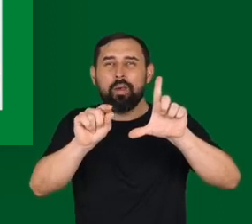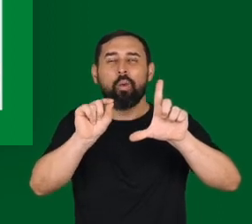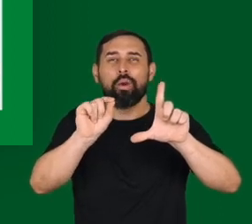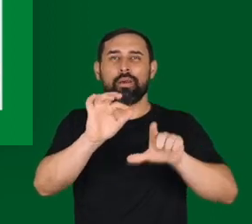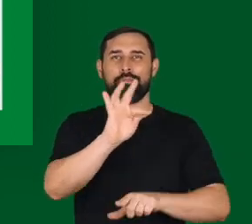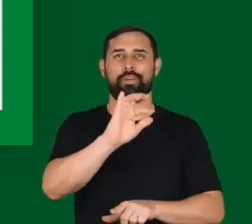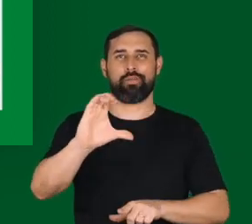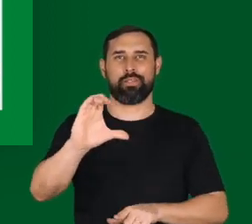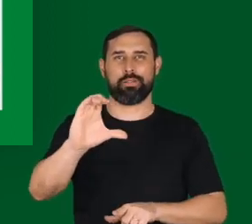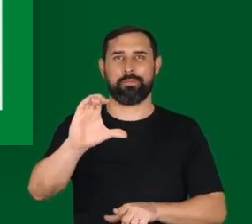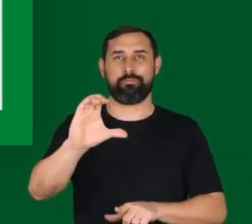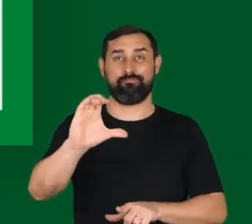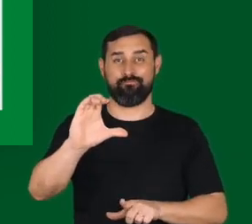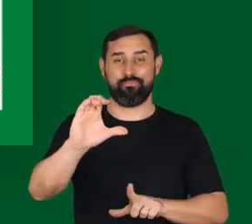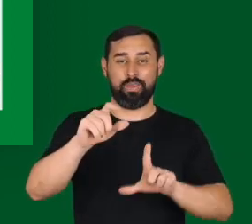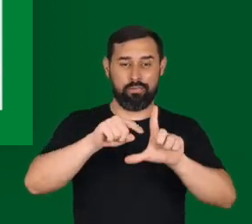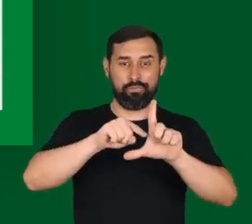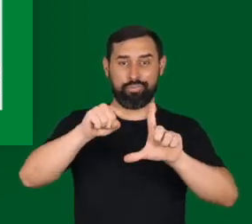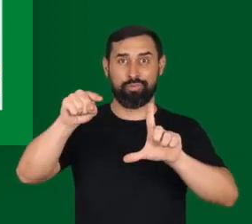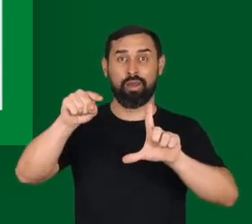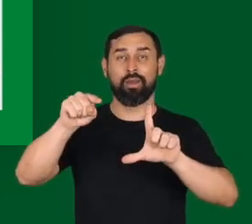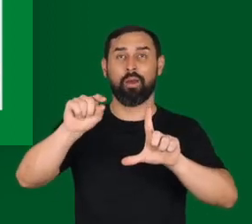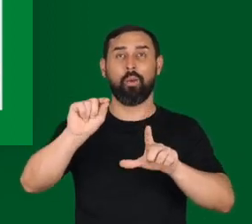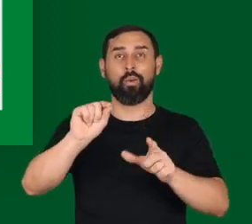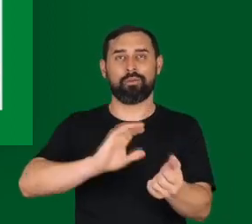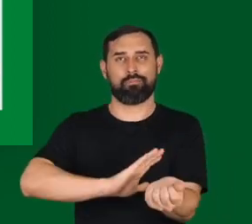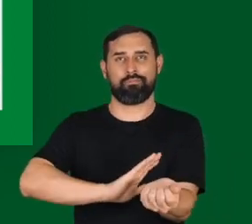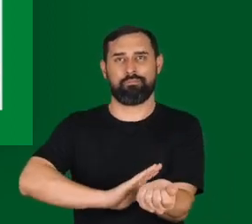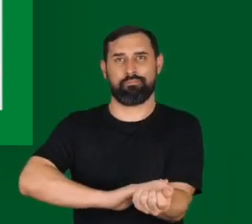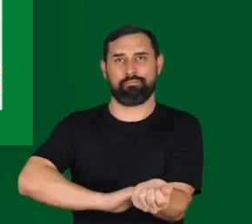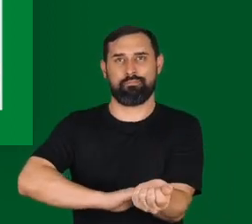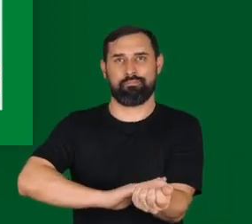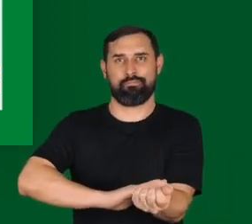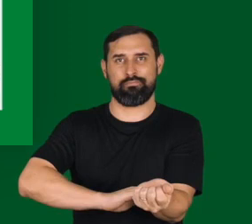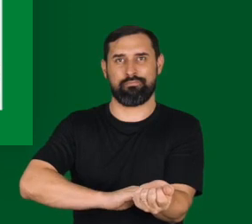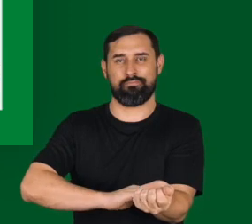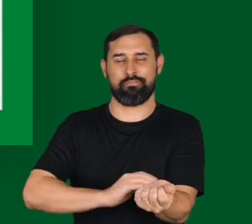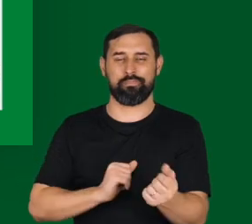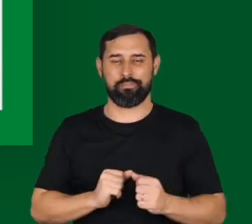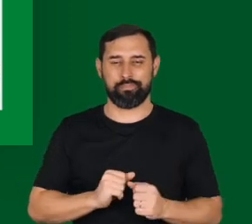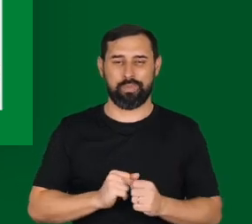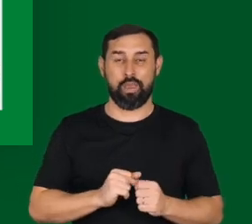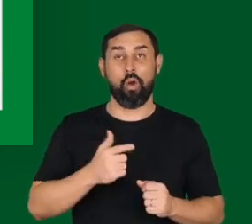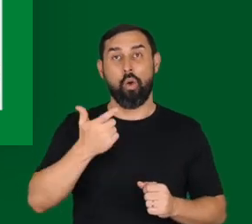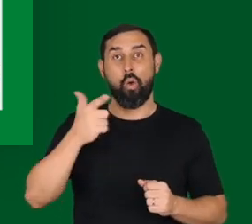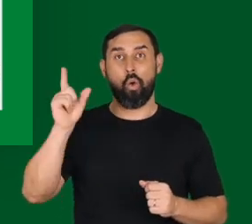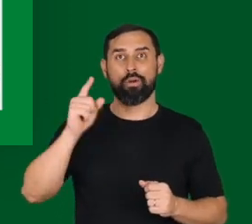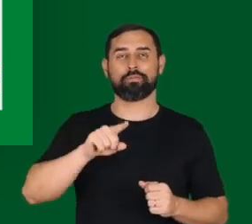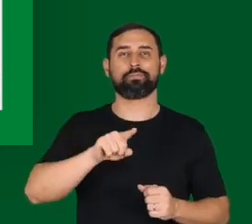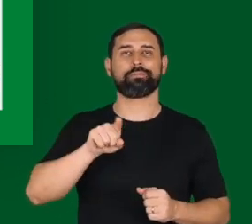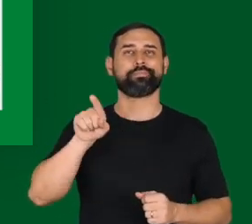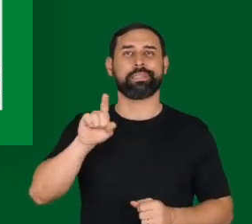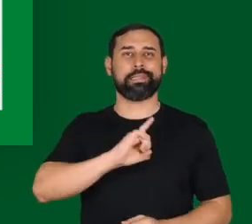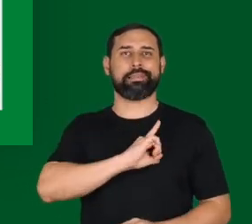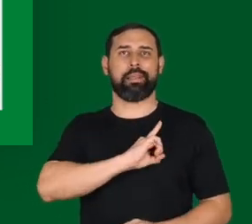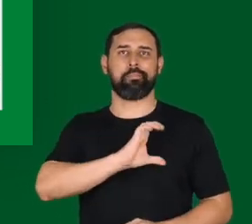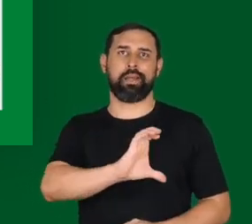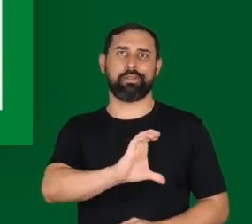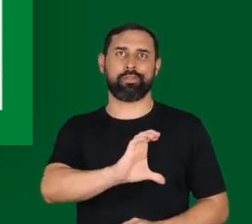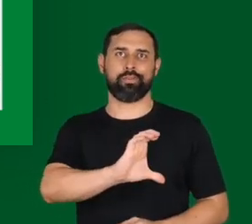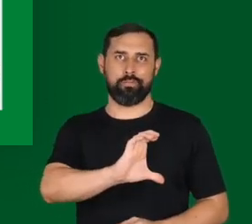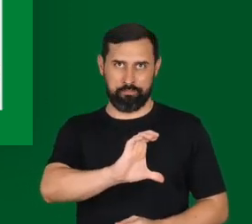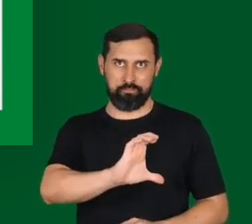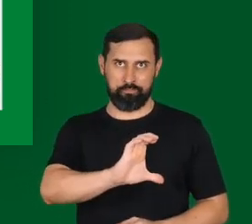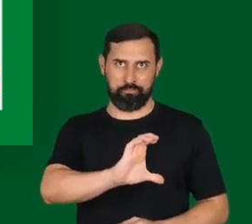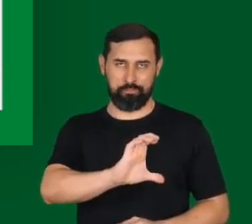linha pontilhada é a frequência cardíaca, a linha contínua é a pressão arterial e essa linha pontilhada maior é